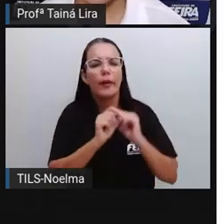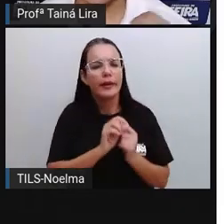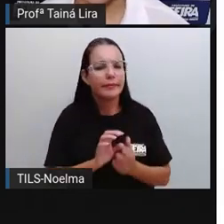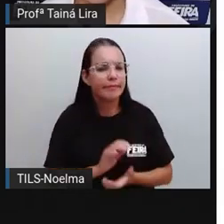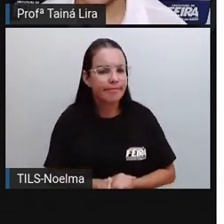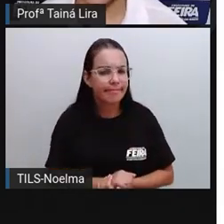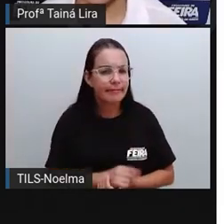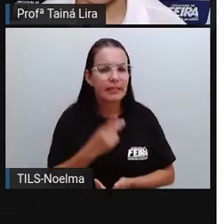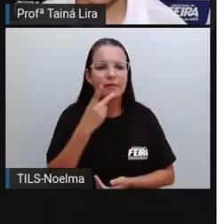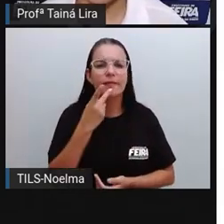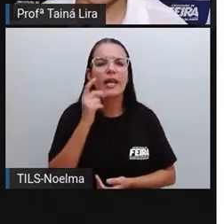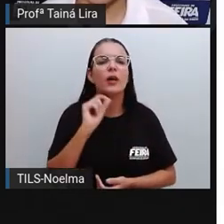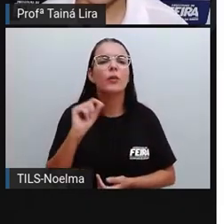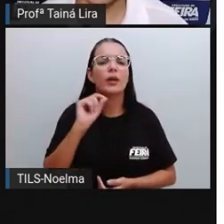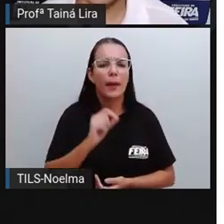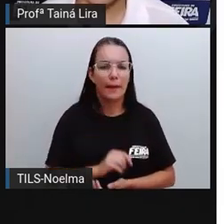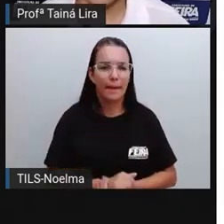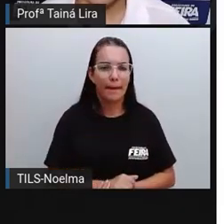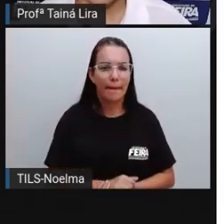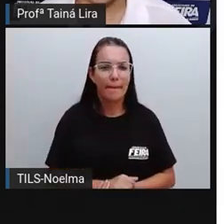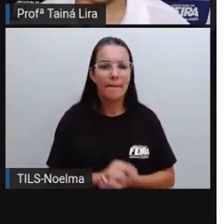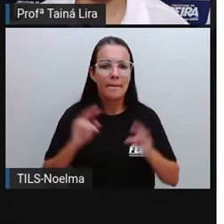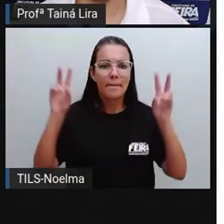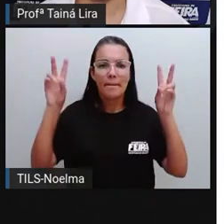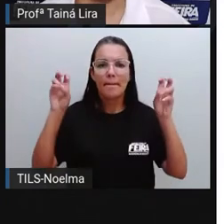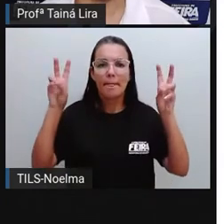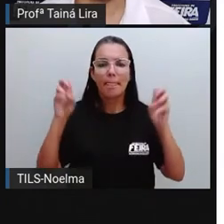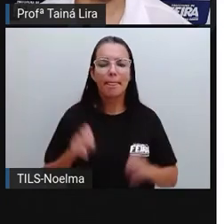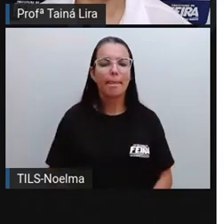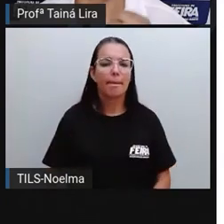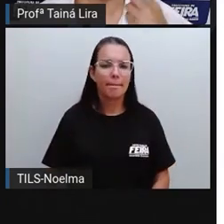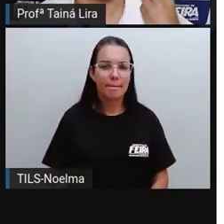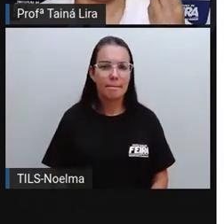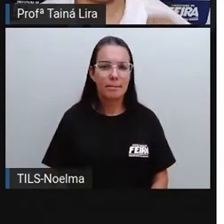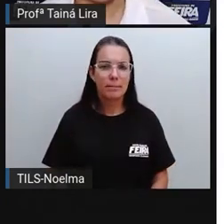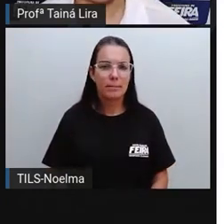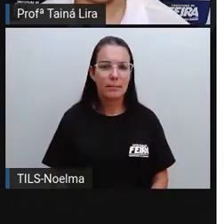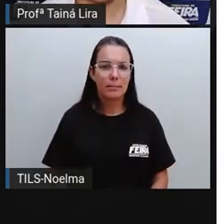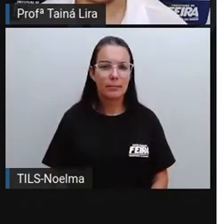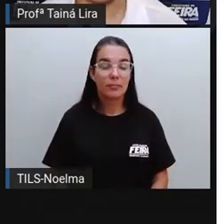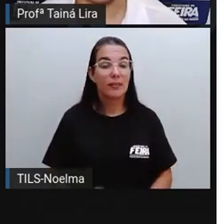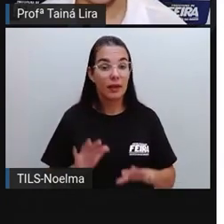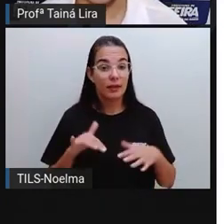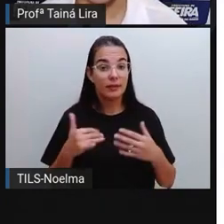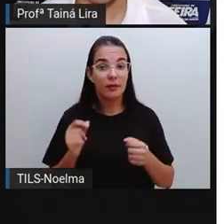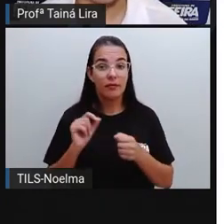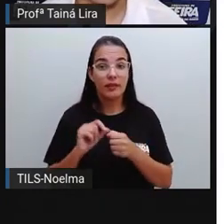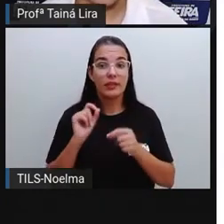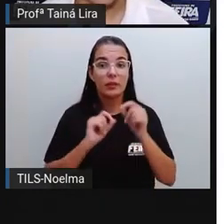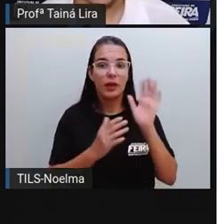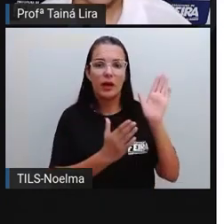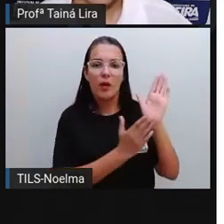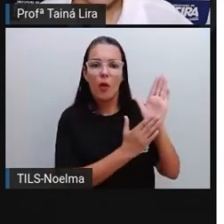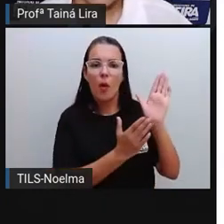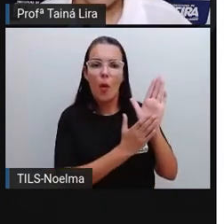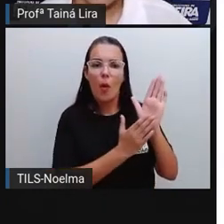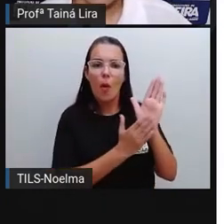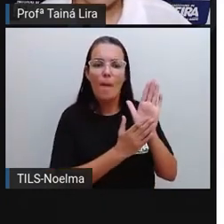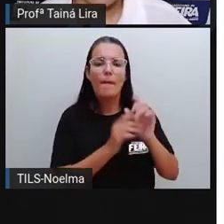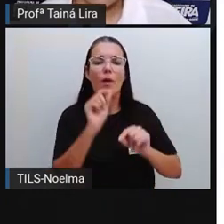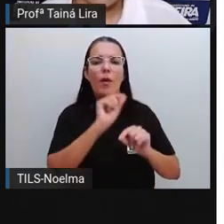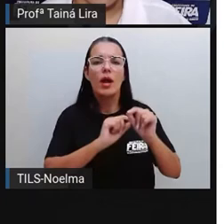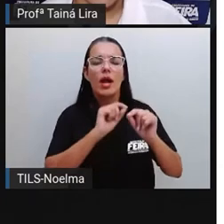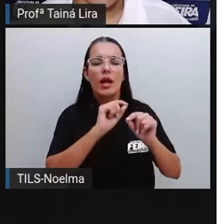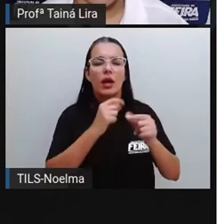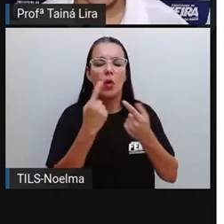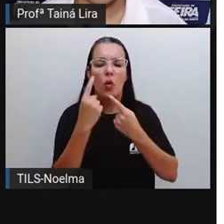Sobre o que eles falam? Eles estão aí fazendo uma campanha, né, contra o bullying. E como